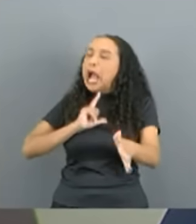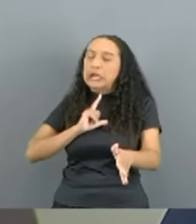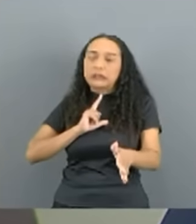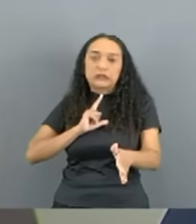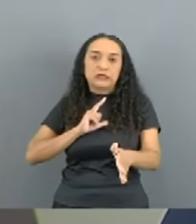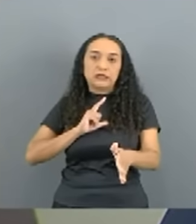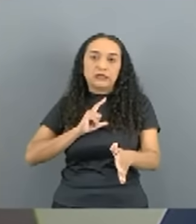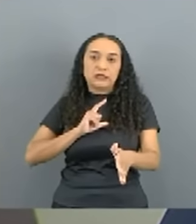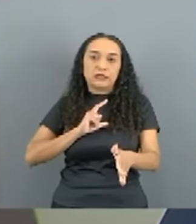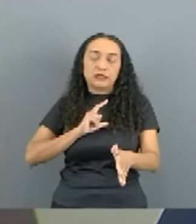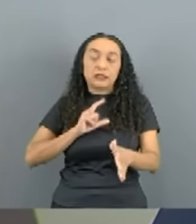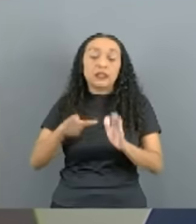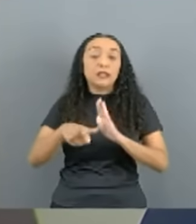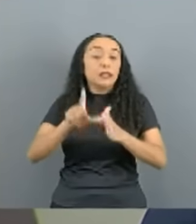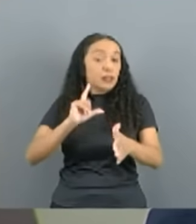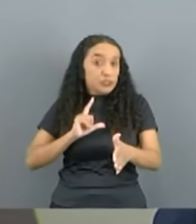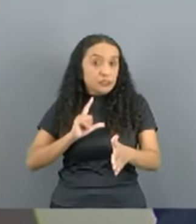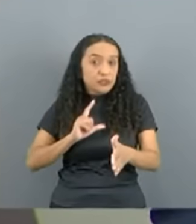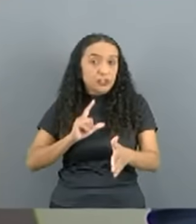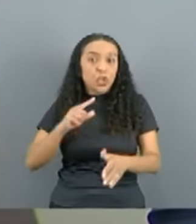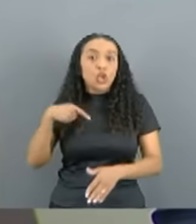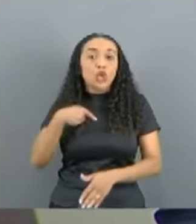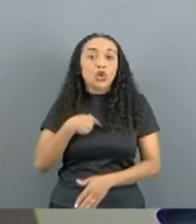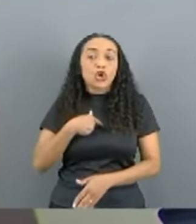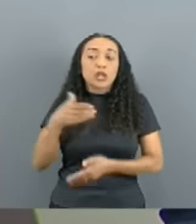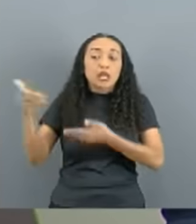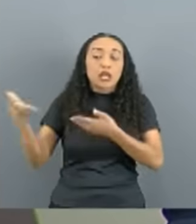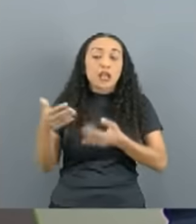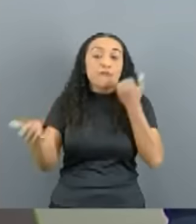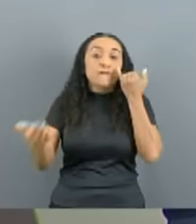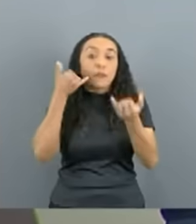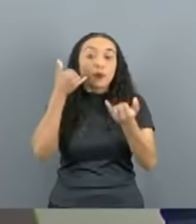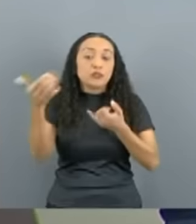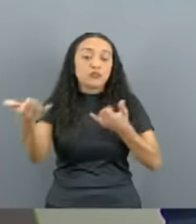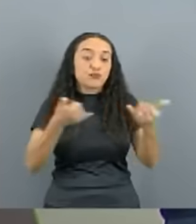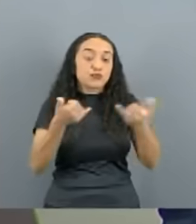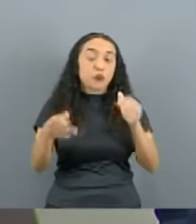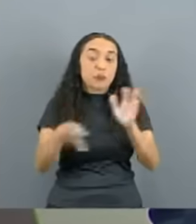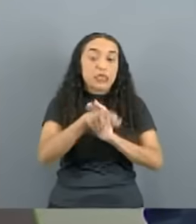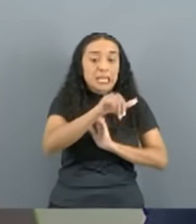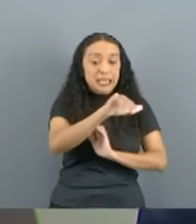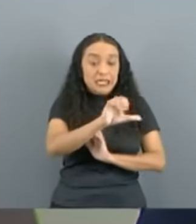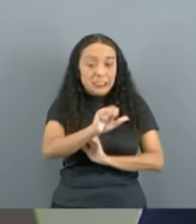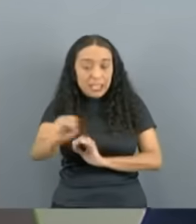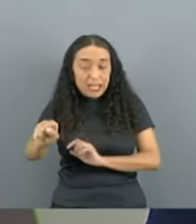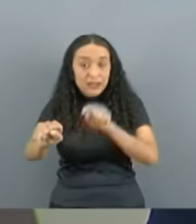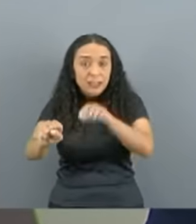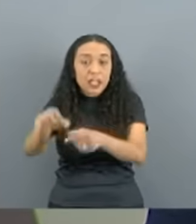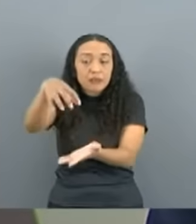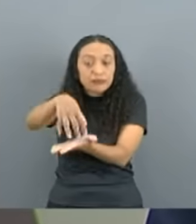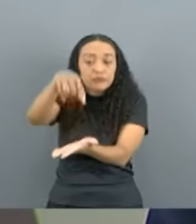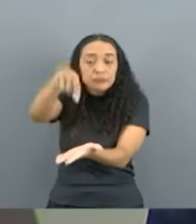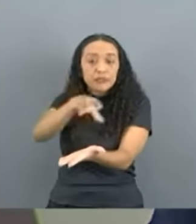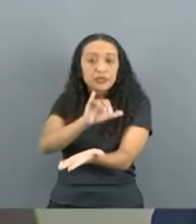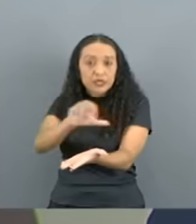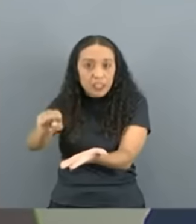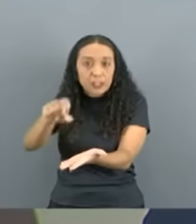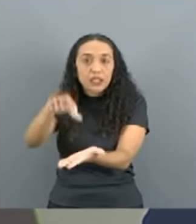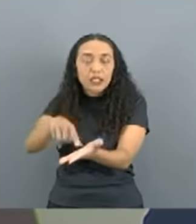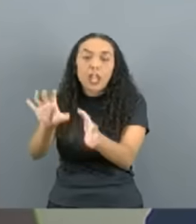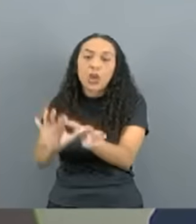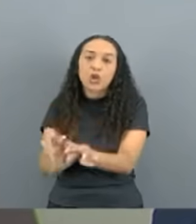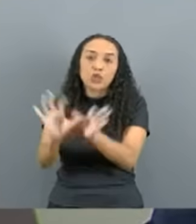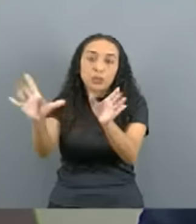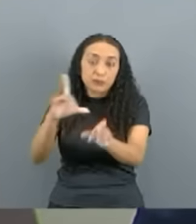disso, nós recebíamos as informações do INSS. O INSS é um organismo que tem